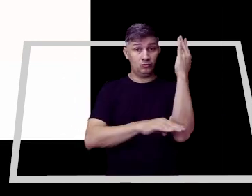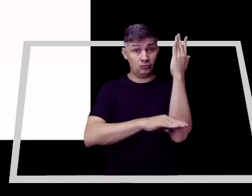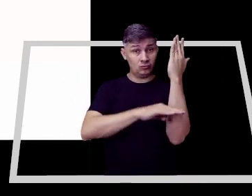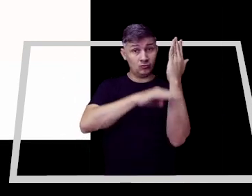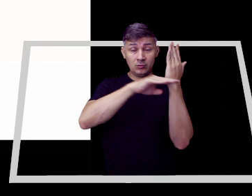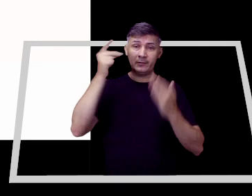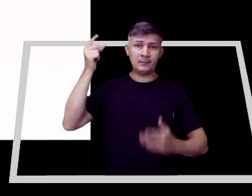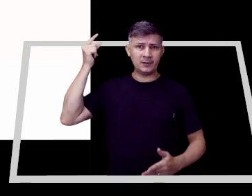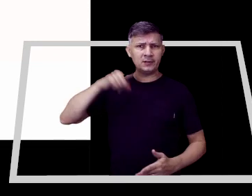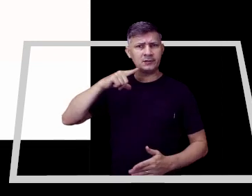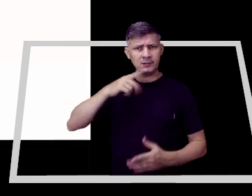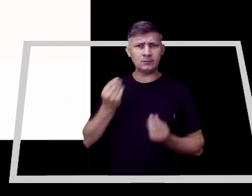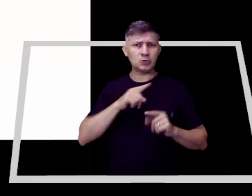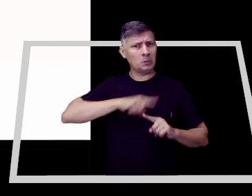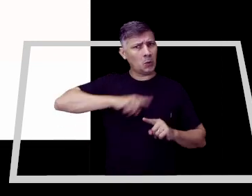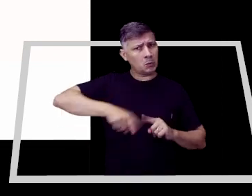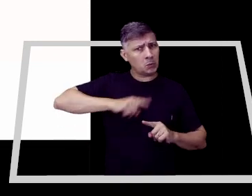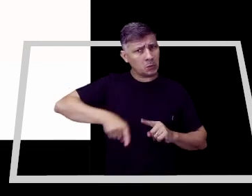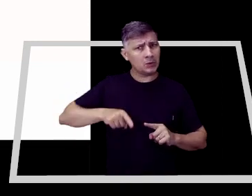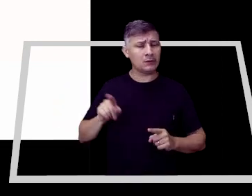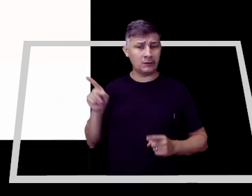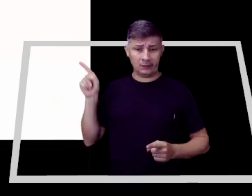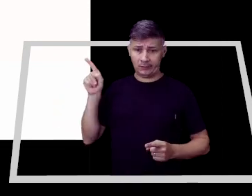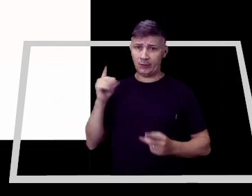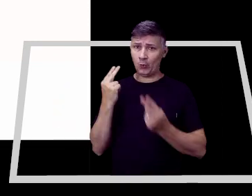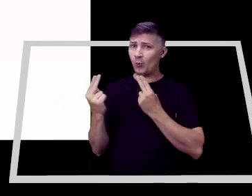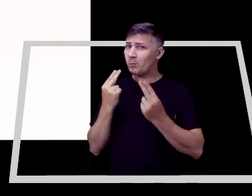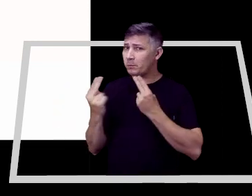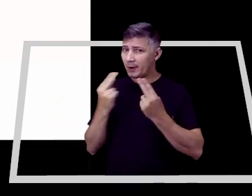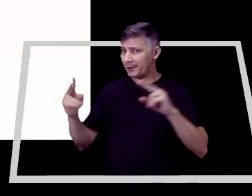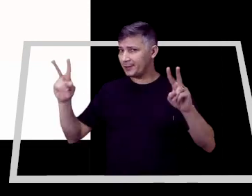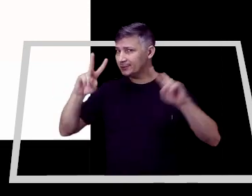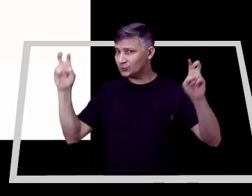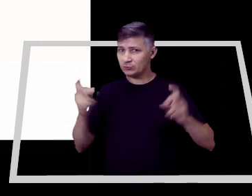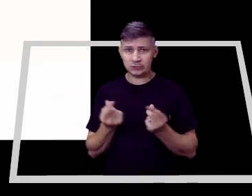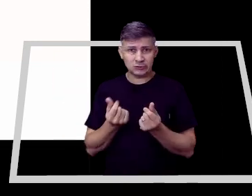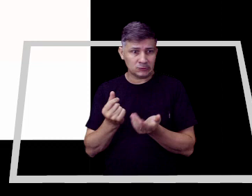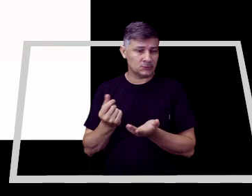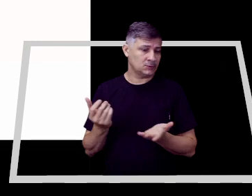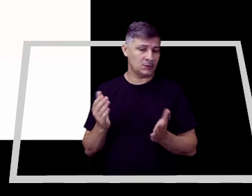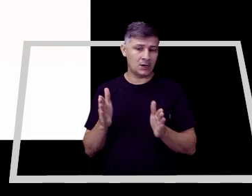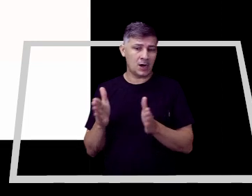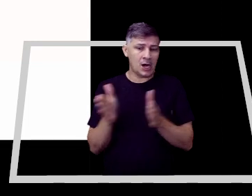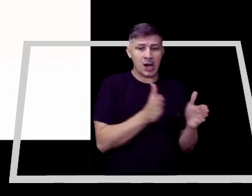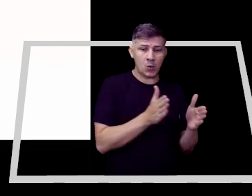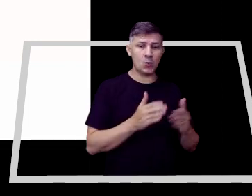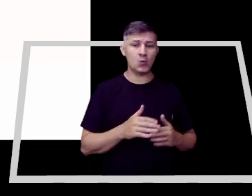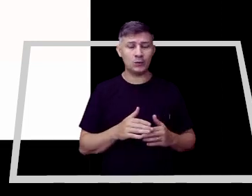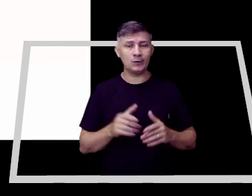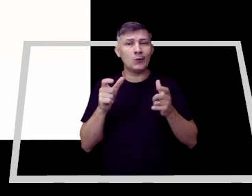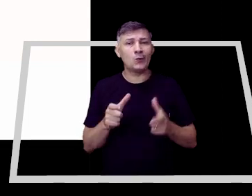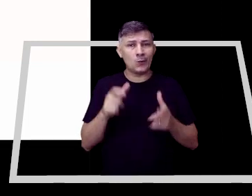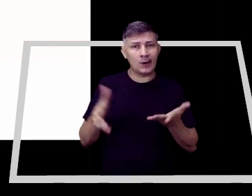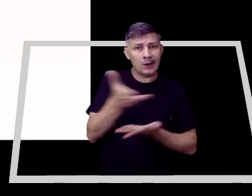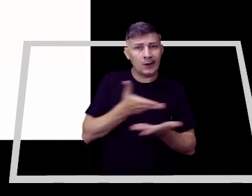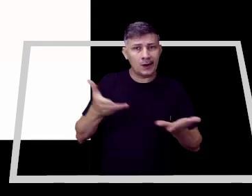gente tinha uma série de restrições urbanísticas em relação a recuos, configuração de espaços geradores